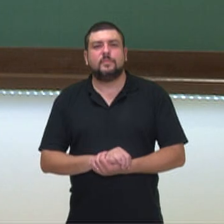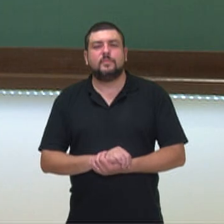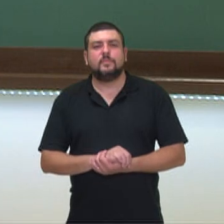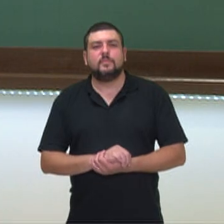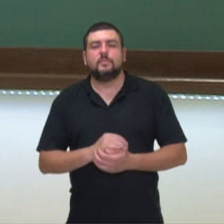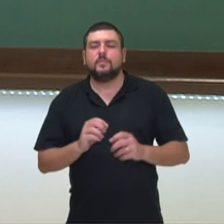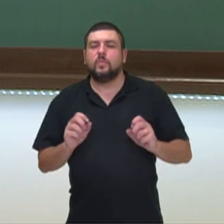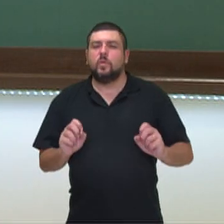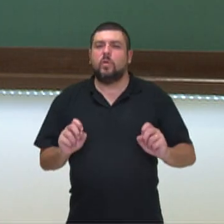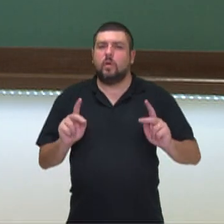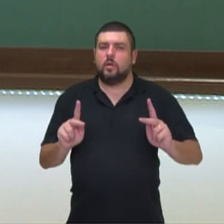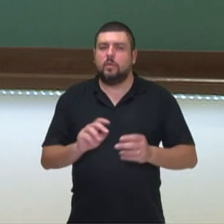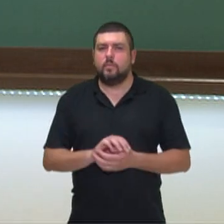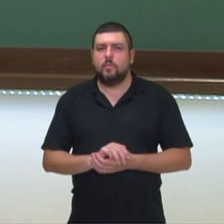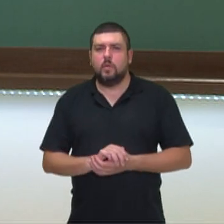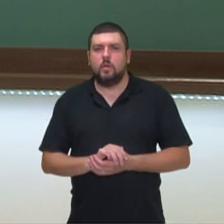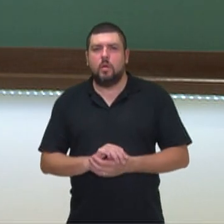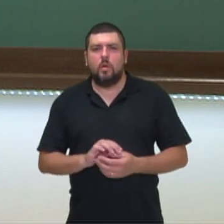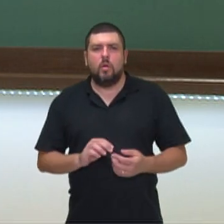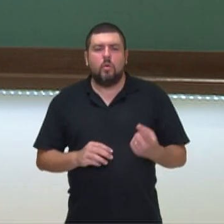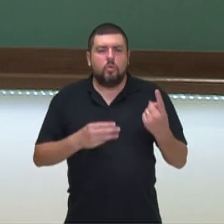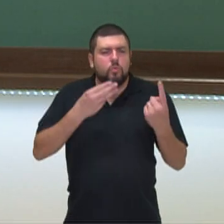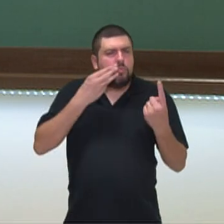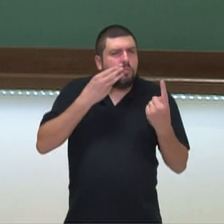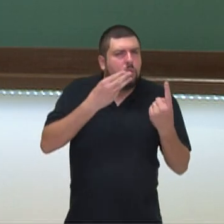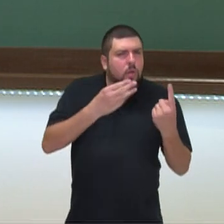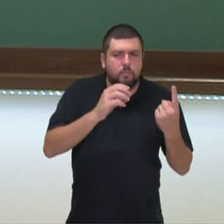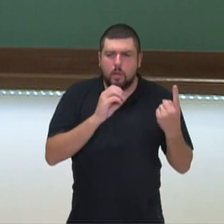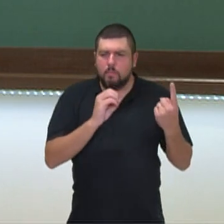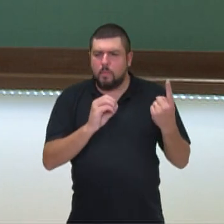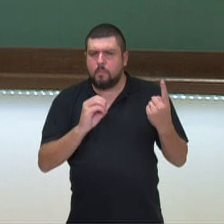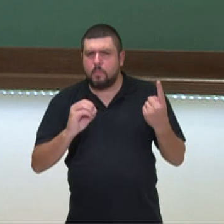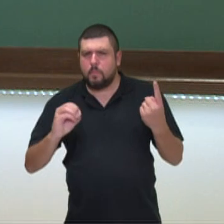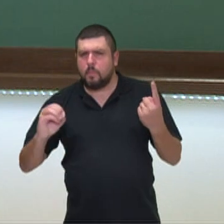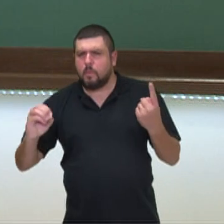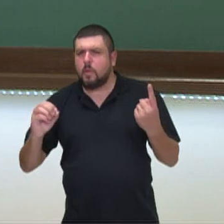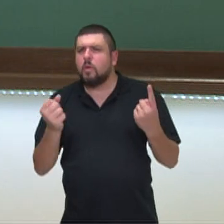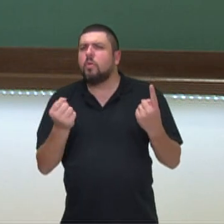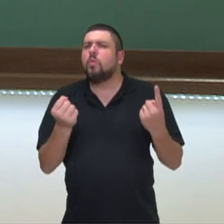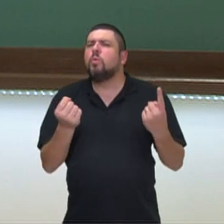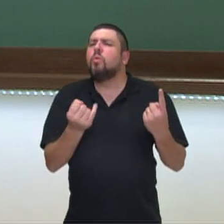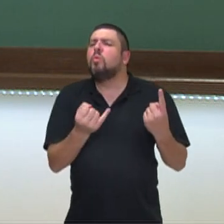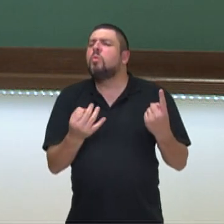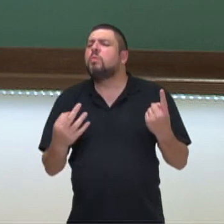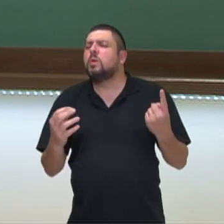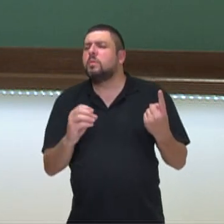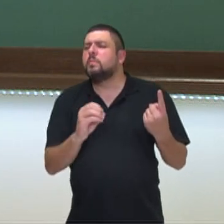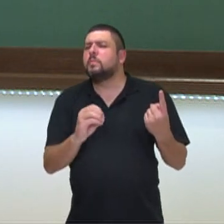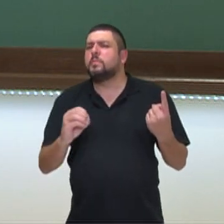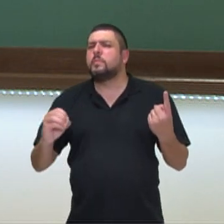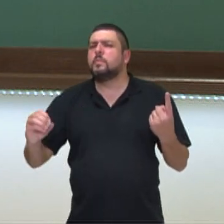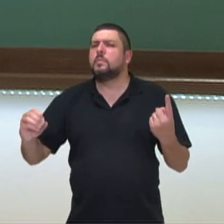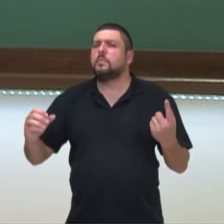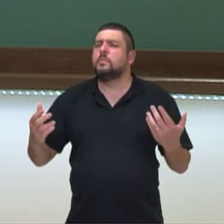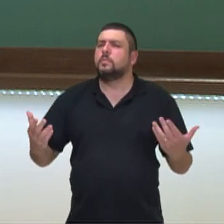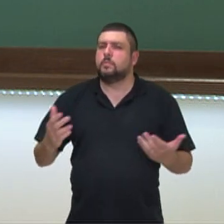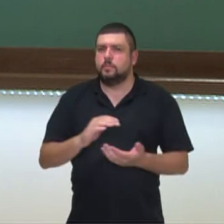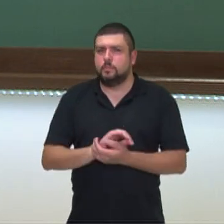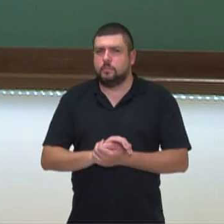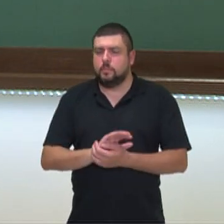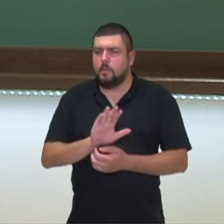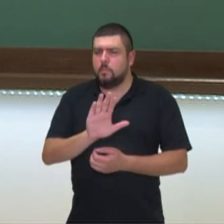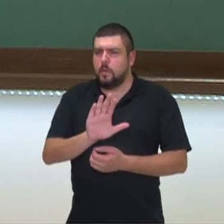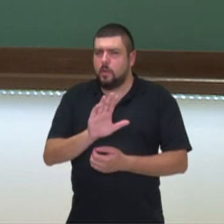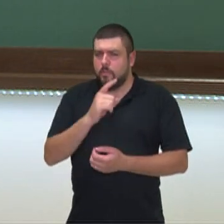Muito bem, pessoal. 1 milhão tem quantos zeros? Ah, professor, eu sempre me perco. Então lembra lá do teu sexto ano. Você